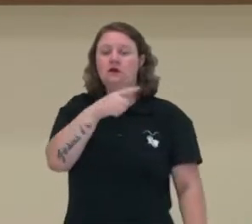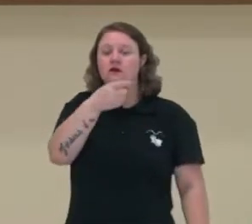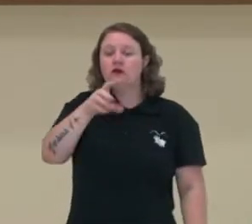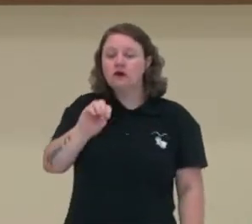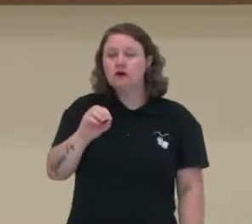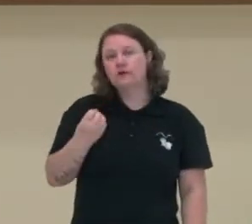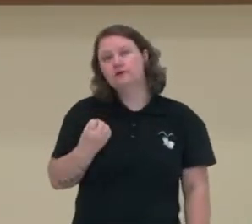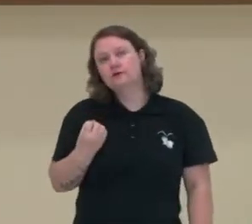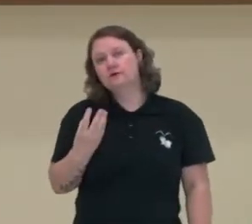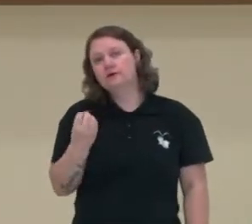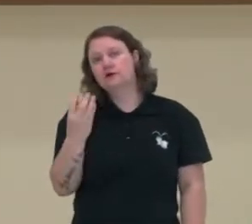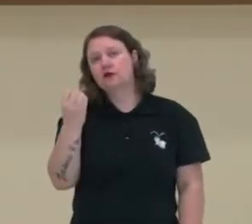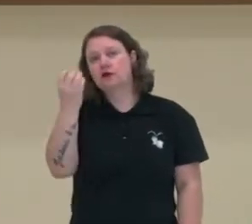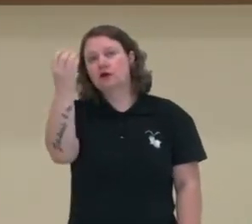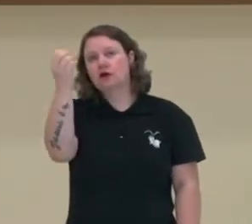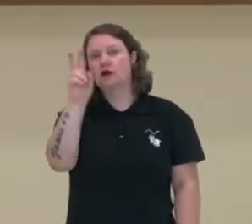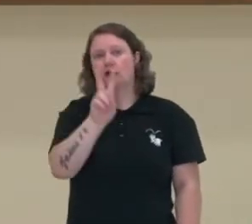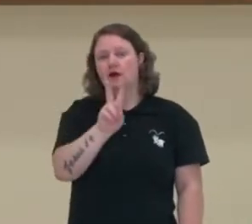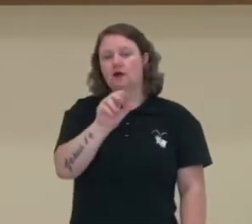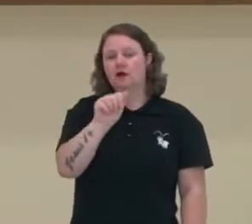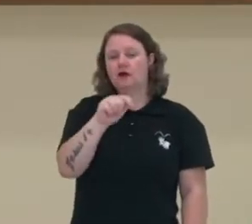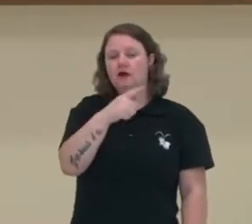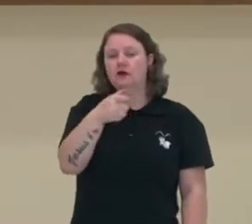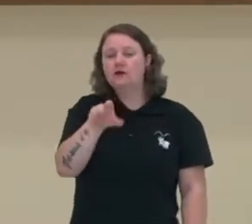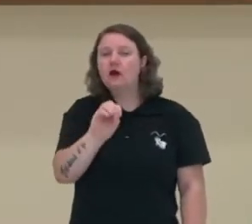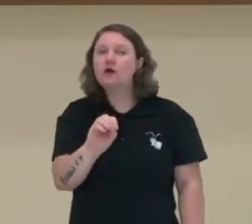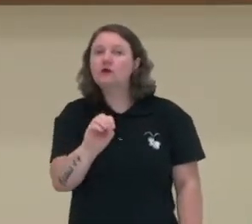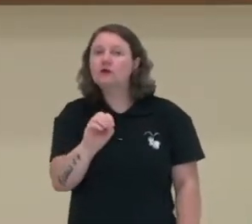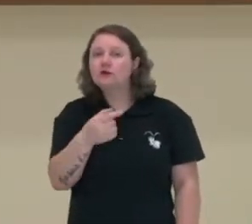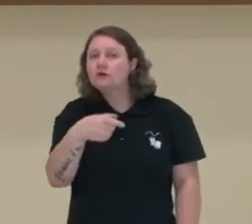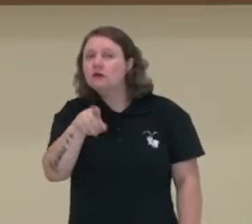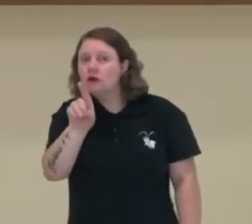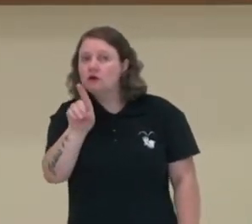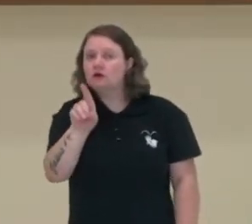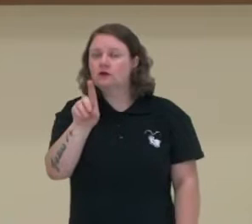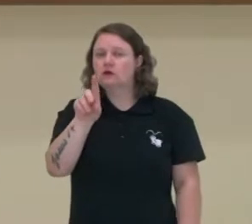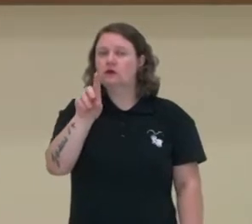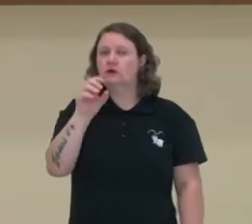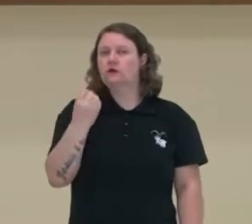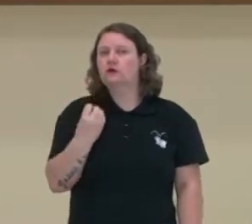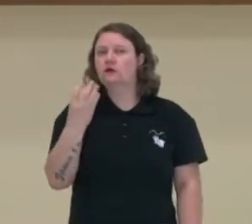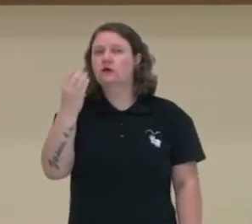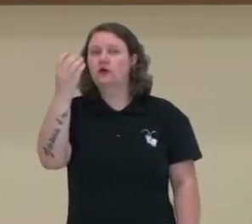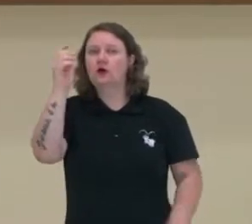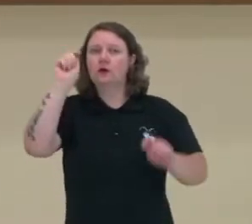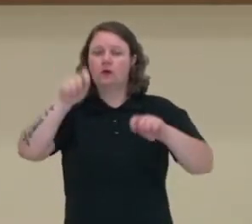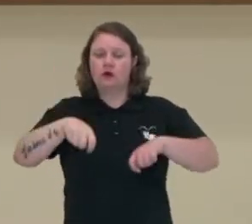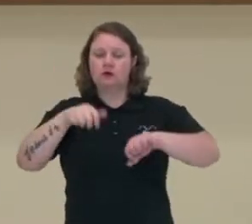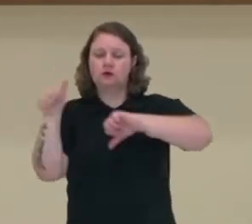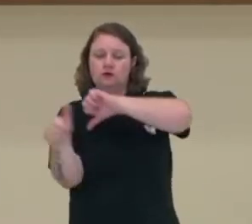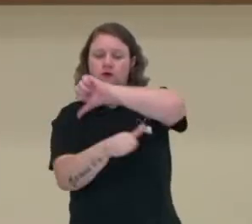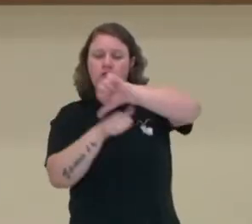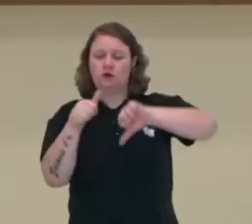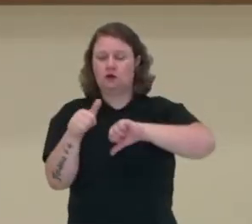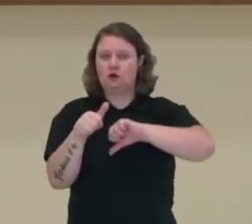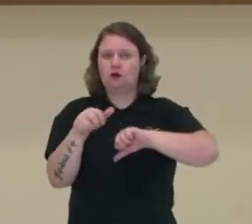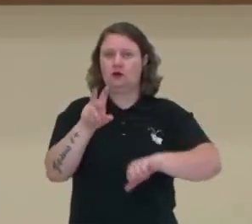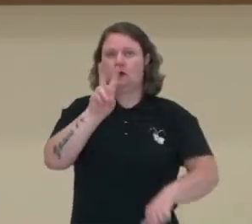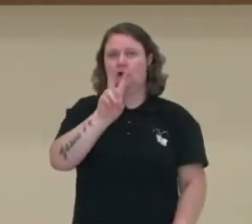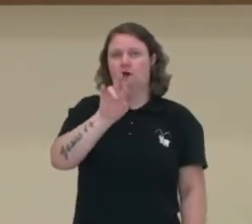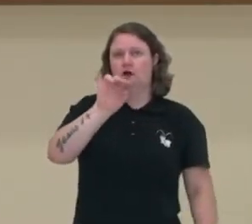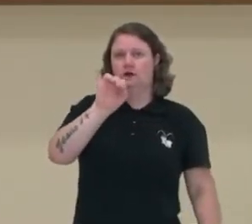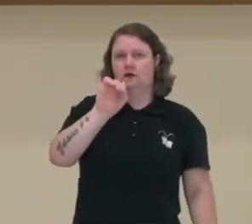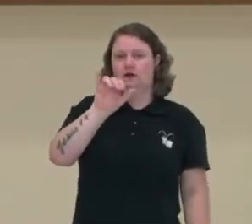né? Ao invés de vão viajar, né, eu posso trocar por o quê? Viajarão, né? Então eu